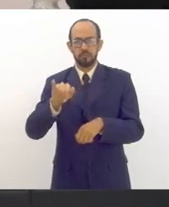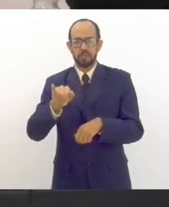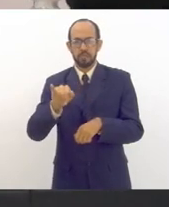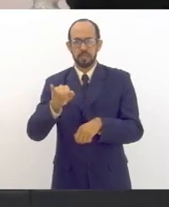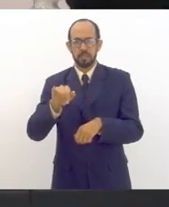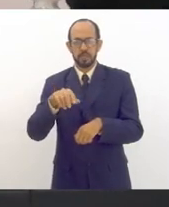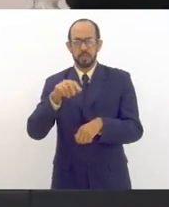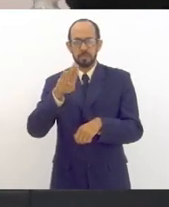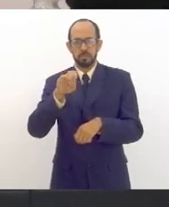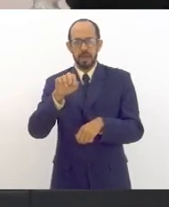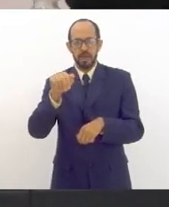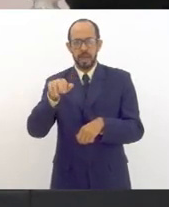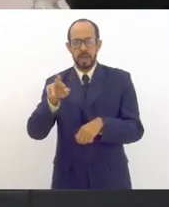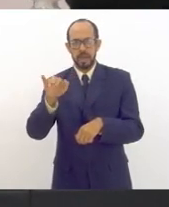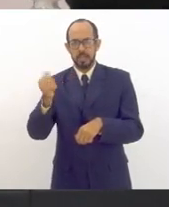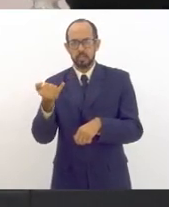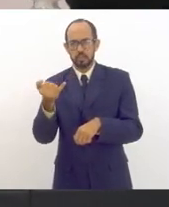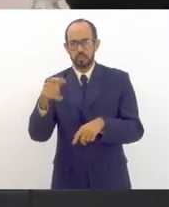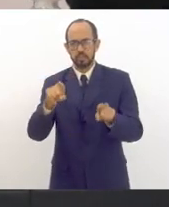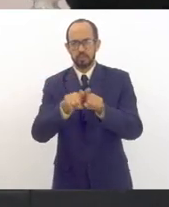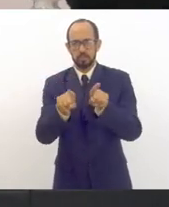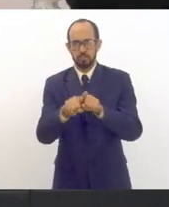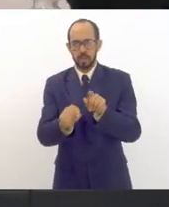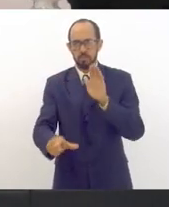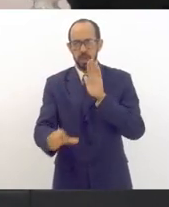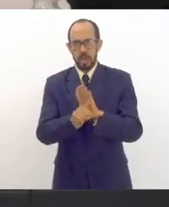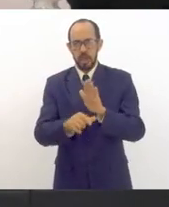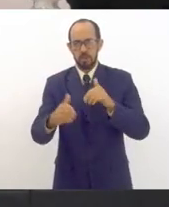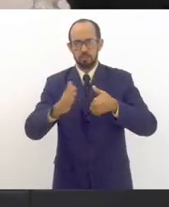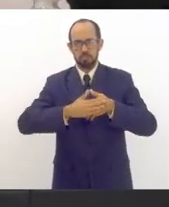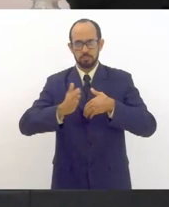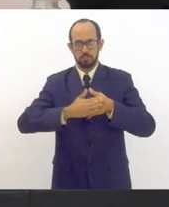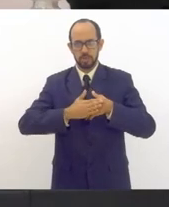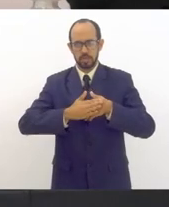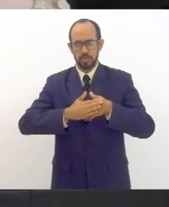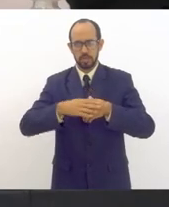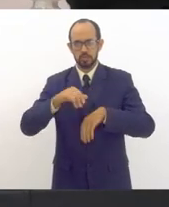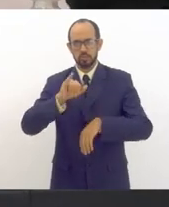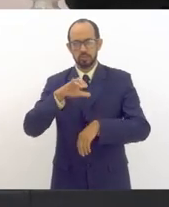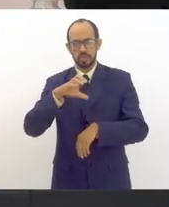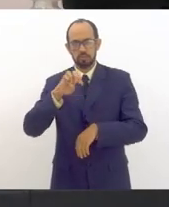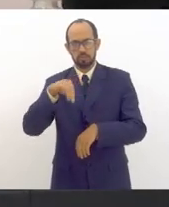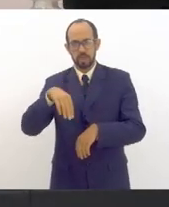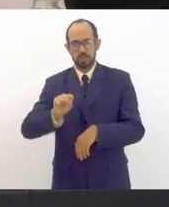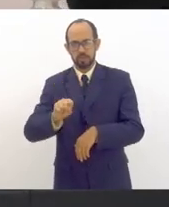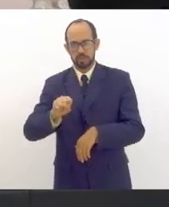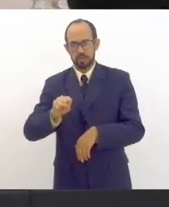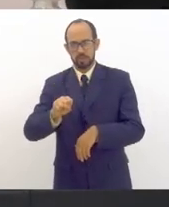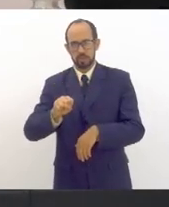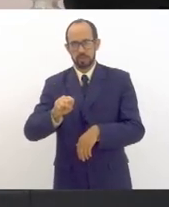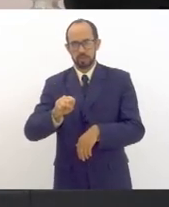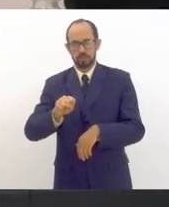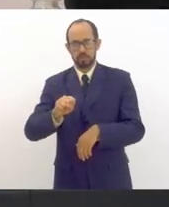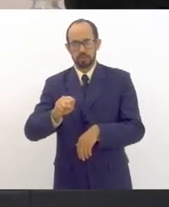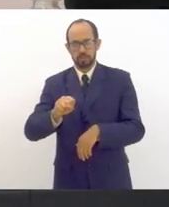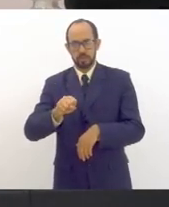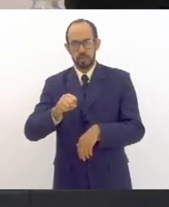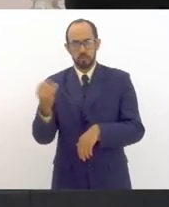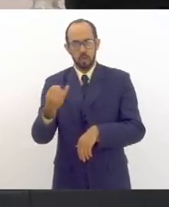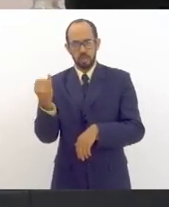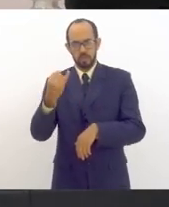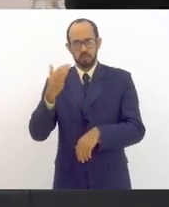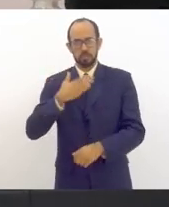questões. Tem um projeto de lei de minha autoria em relação à questão do ICMS, que, para mim, é muito